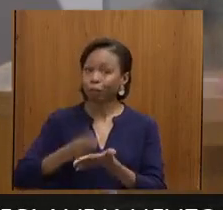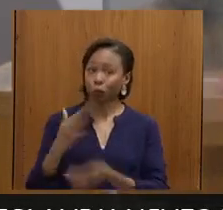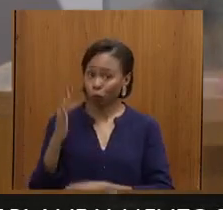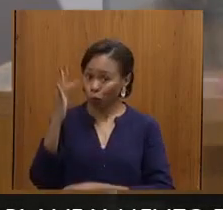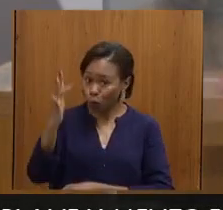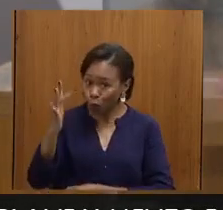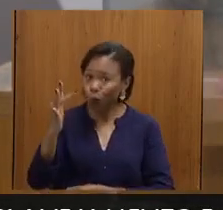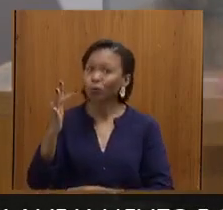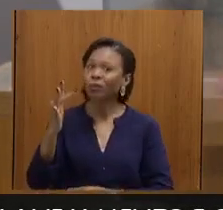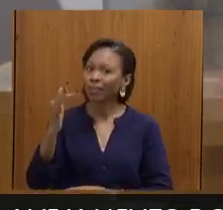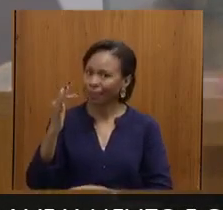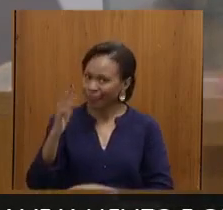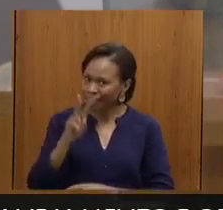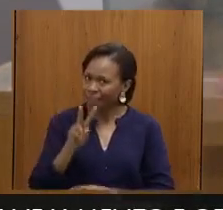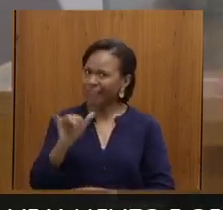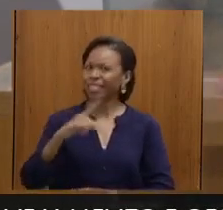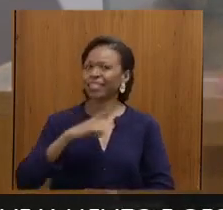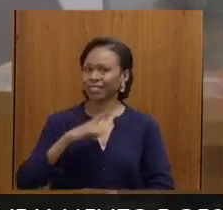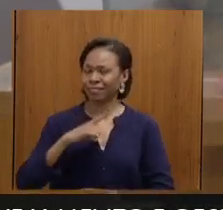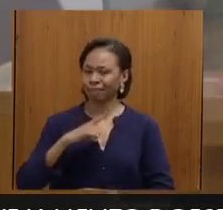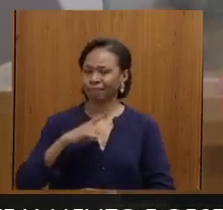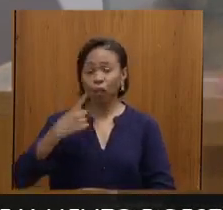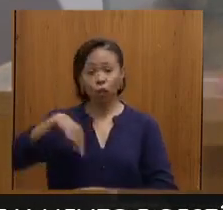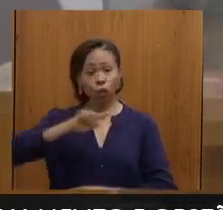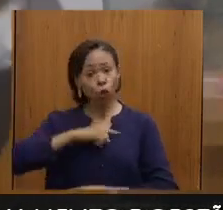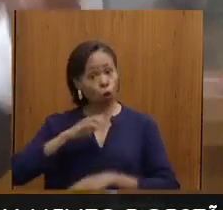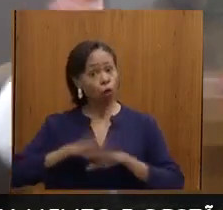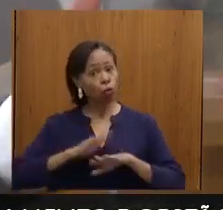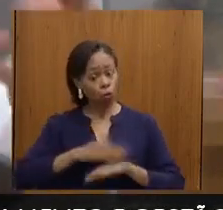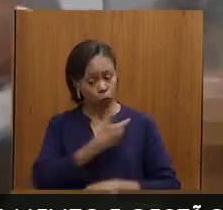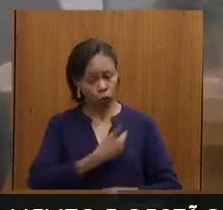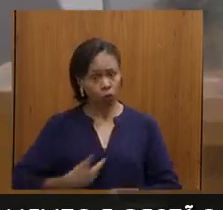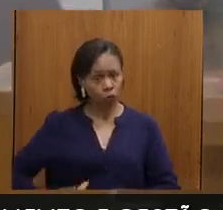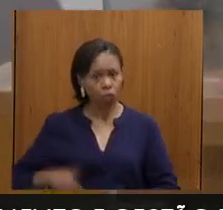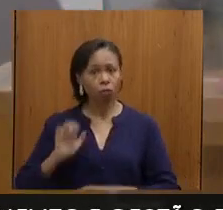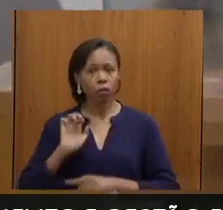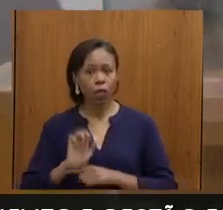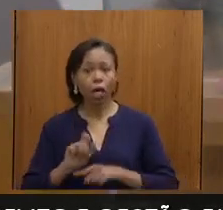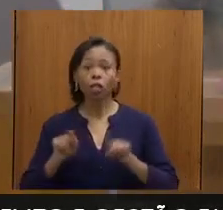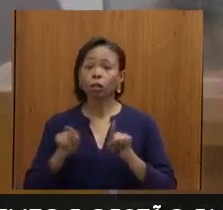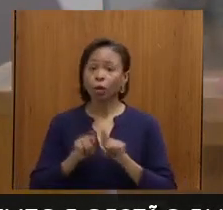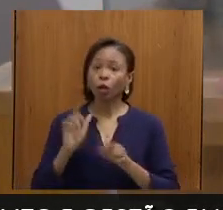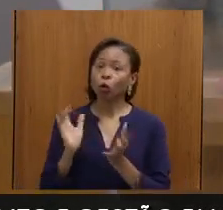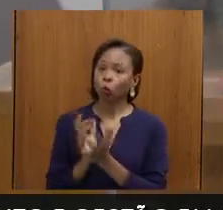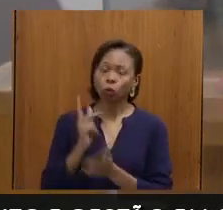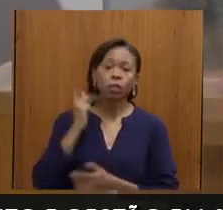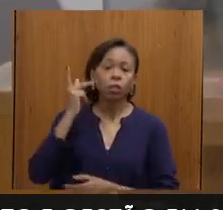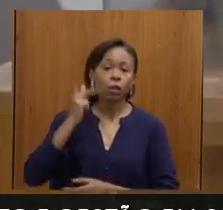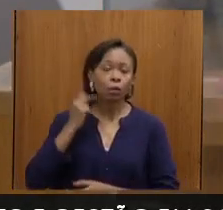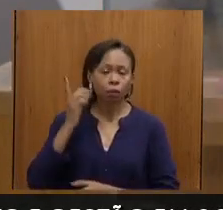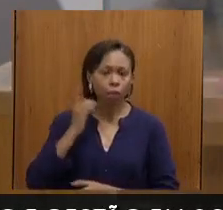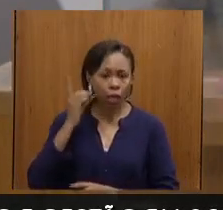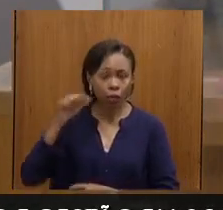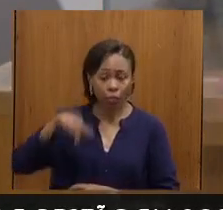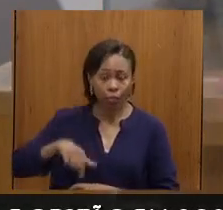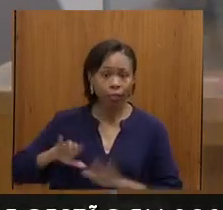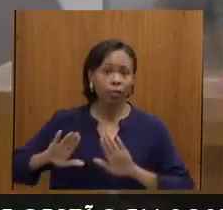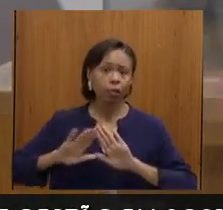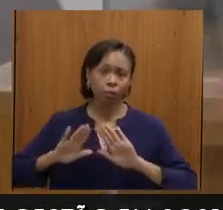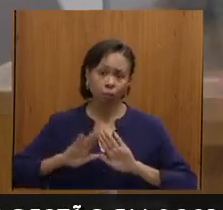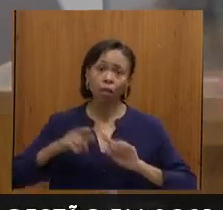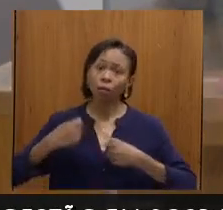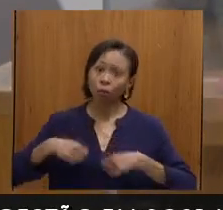E só cabe a todos nós, governo do Estado e deputados estaduais aqui da Assembleia Legislativa,